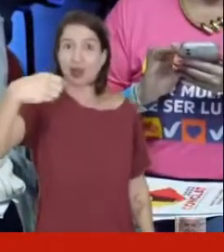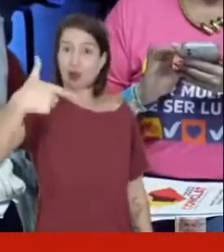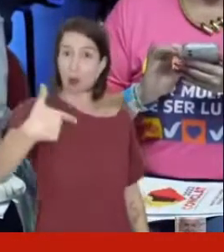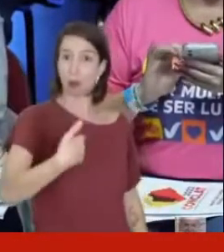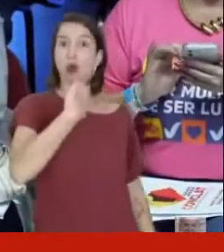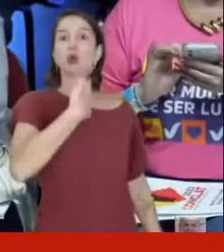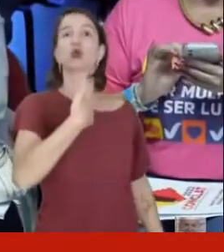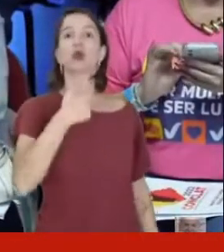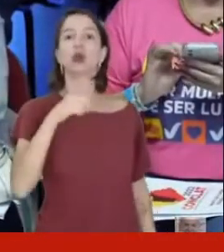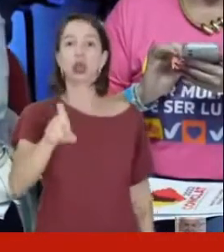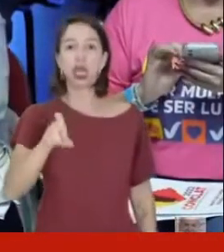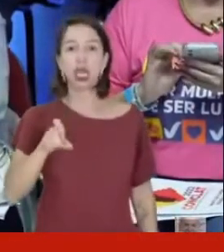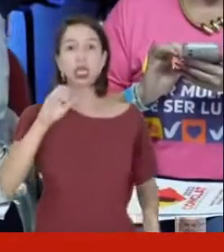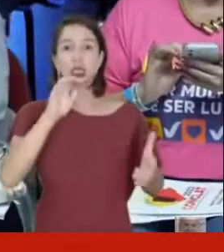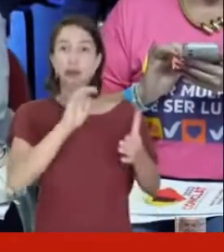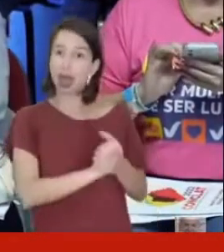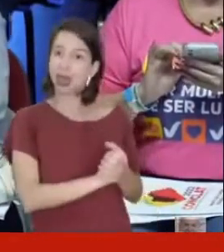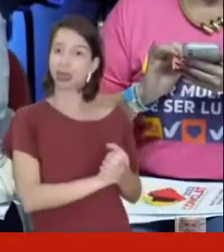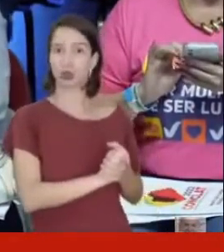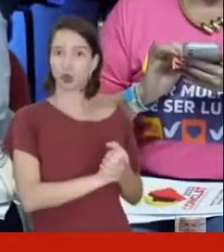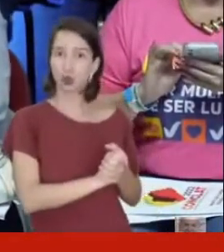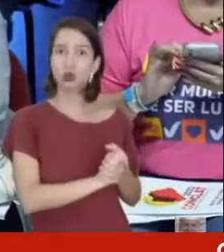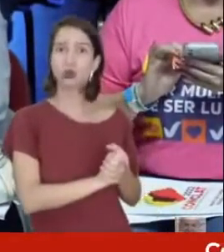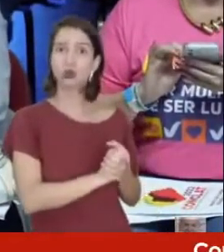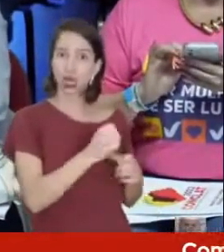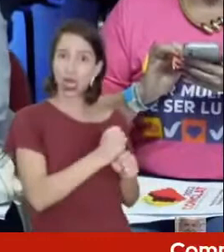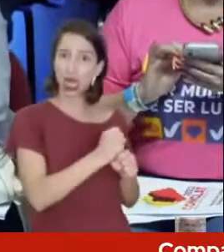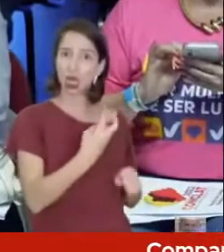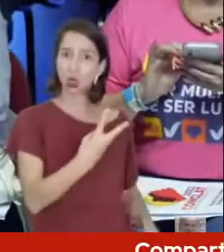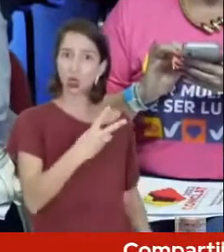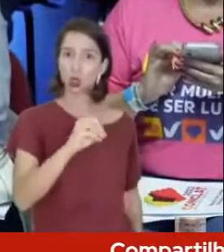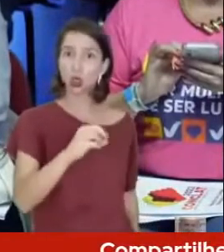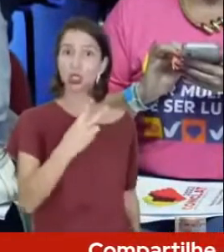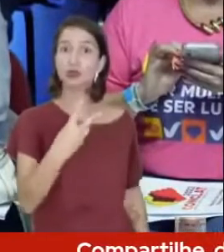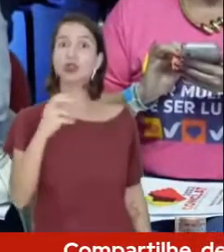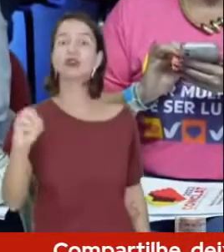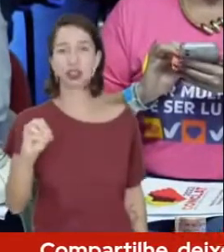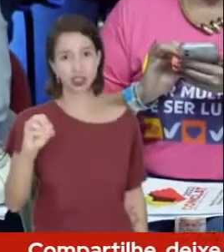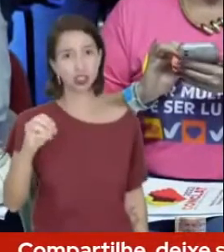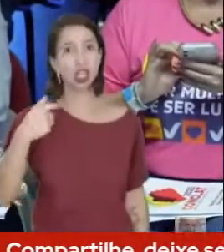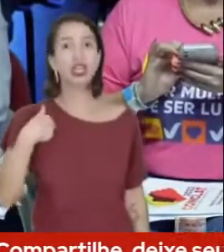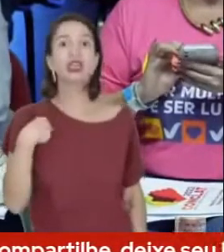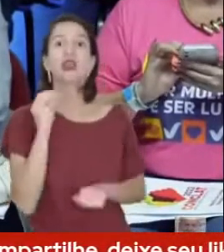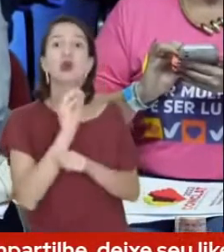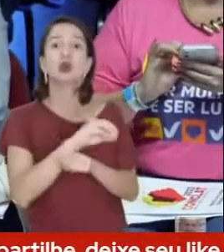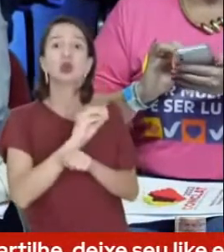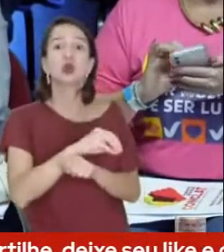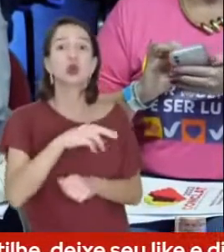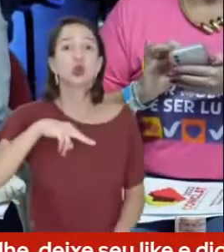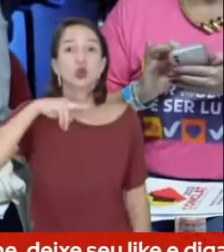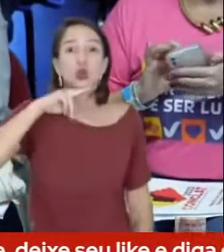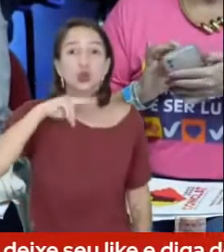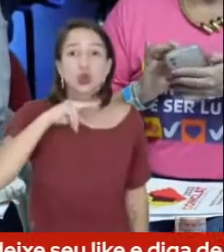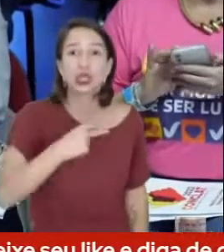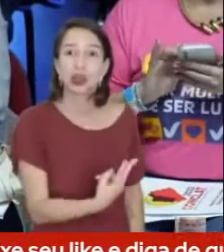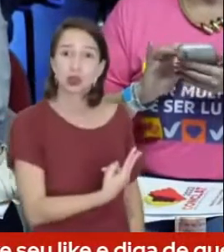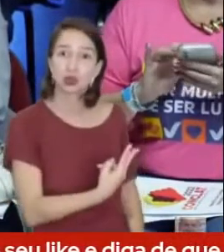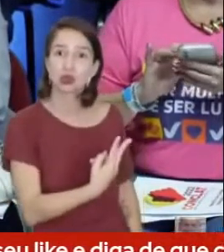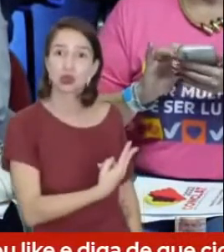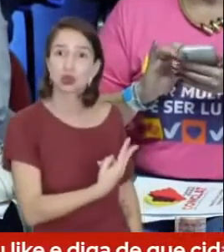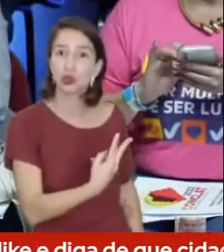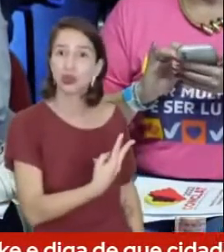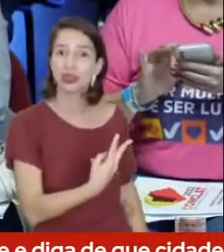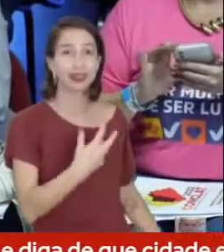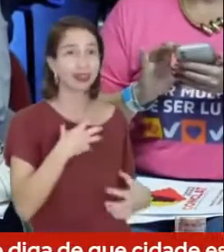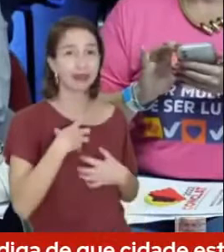Estou com meus dois netinhos em casa, eu estou cuidando. Gente, eu me senti uma fracassada porque eu não consegui proteger a